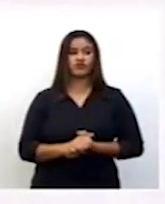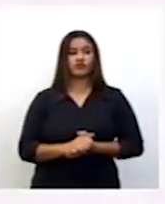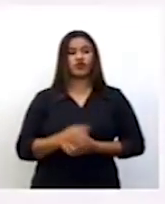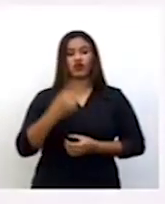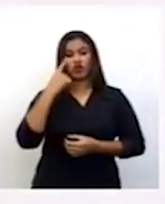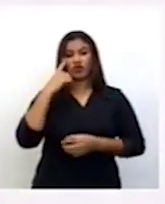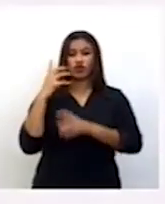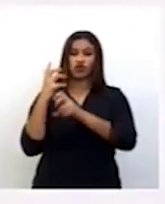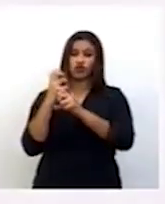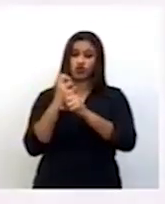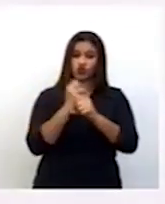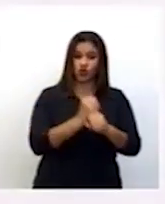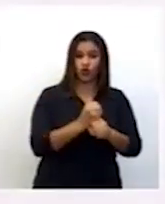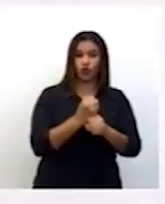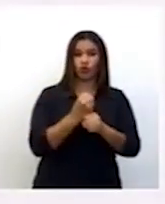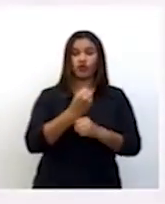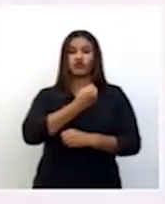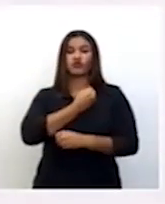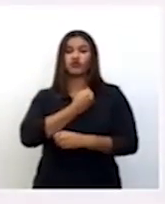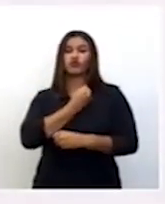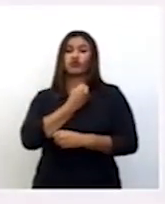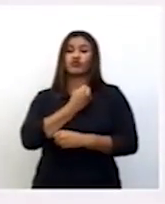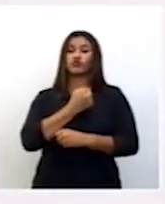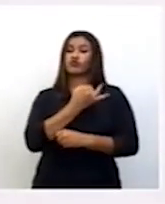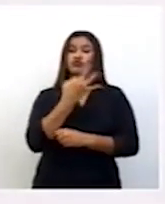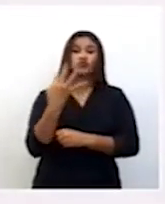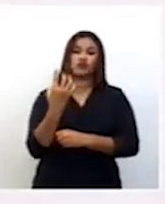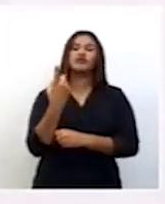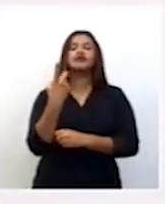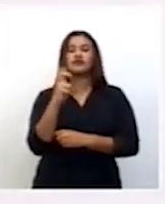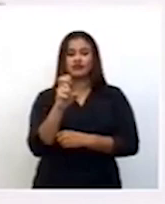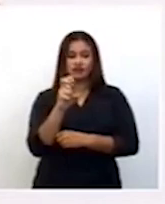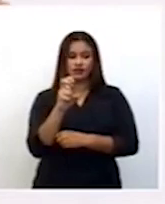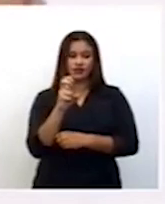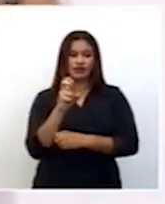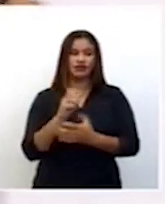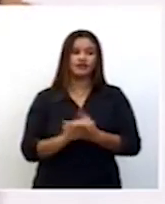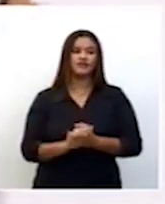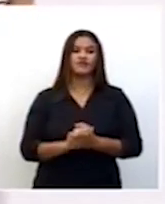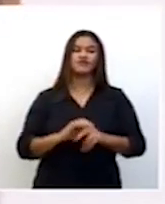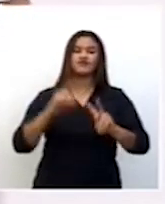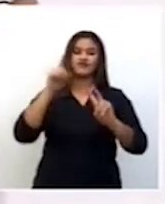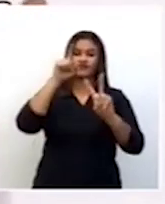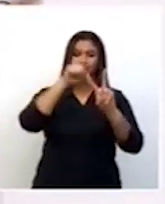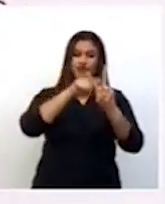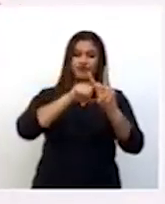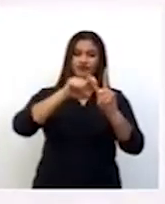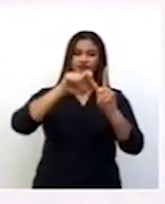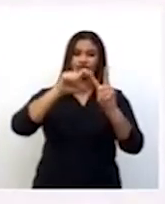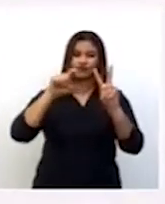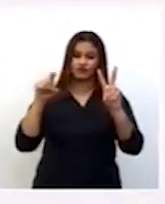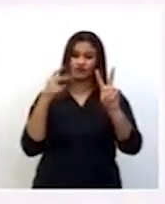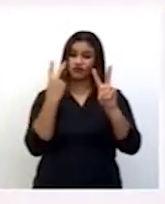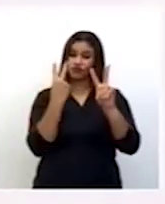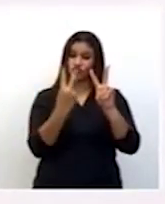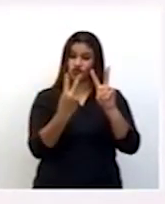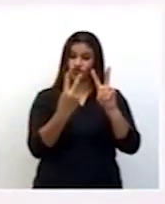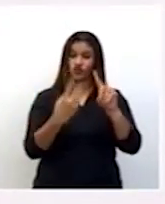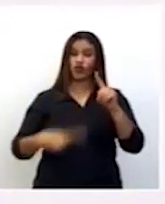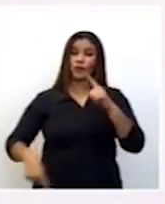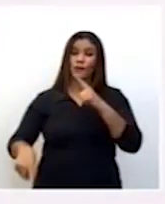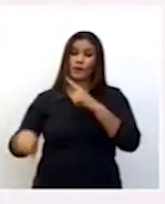termos. Então a soma dos 15 primeiros termos é o primeiro termo, raiz de 2,